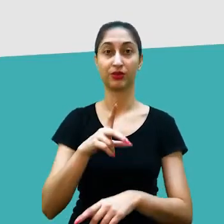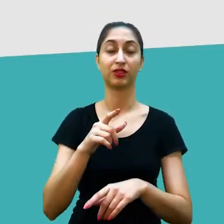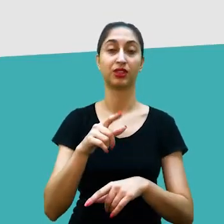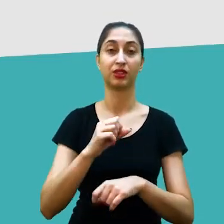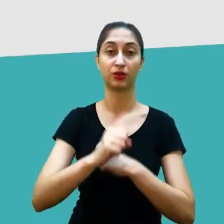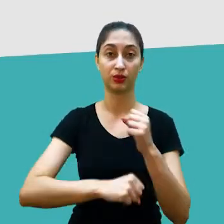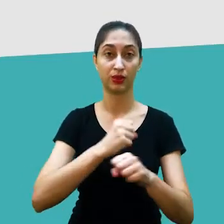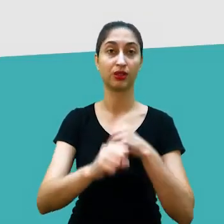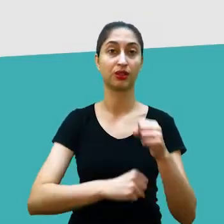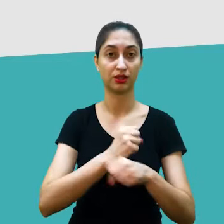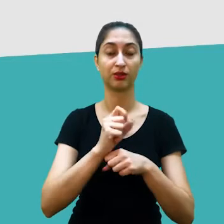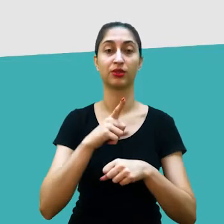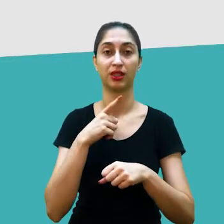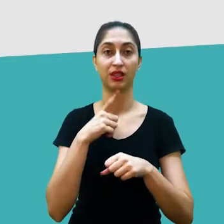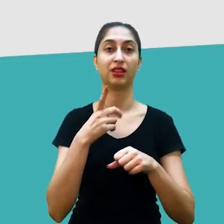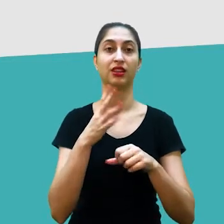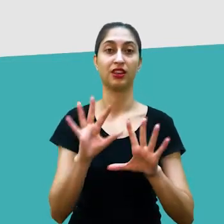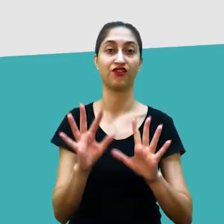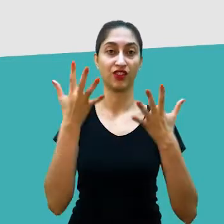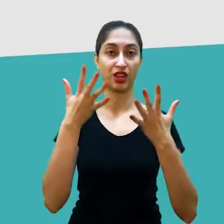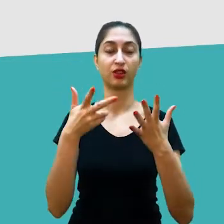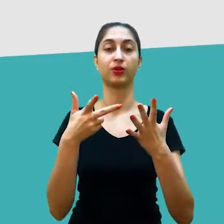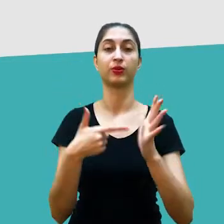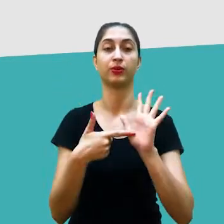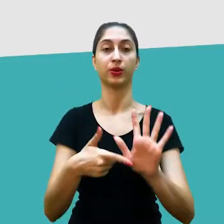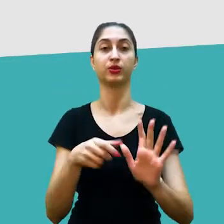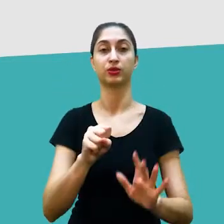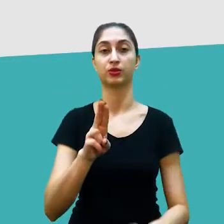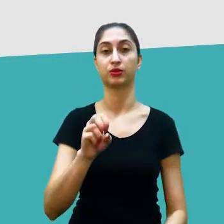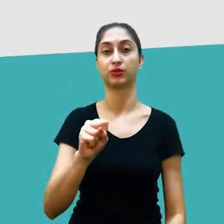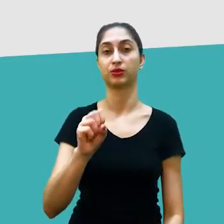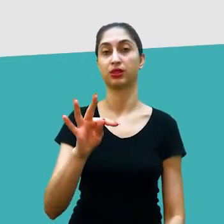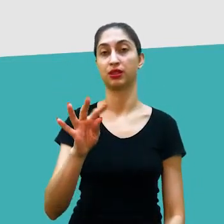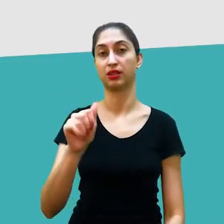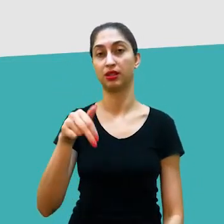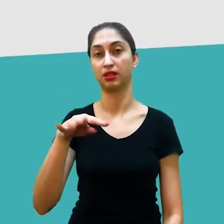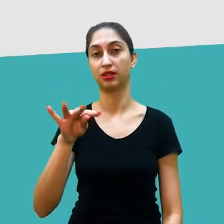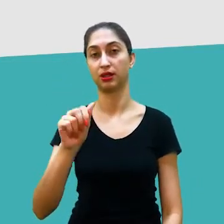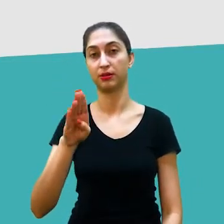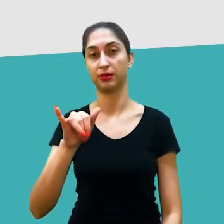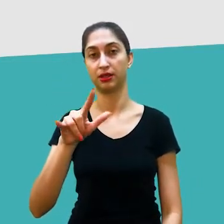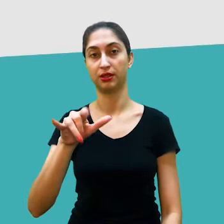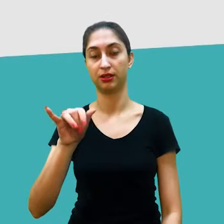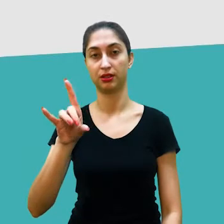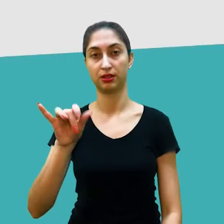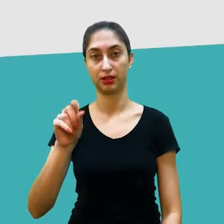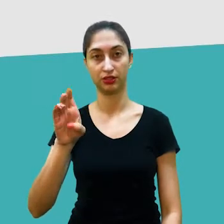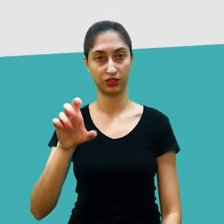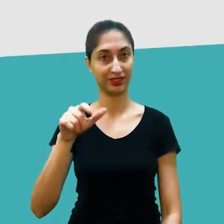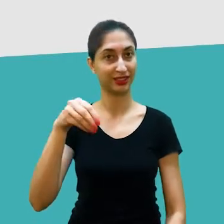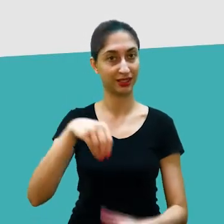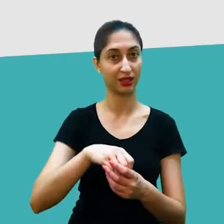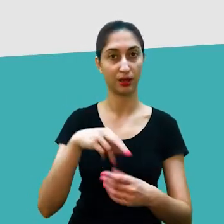justamente para trazer esse tema da sustentabilidade na moda. E aí a gente pensando hoje, né, eu costumo dizer que